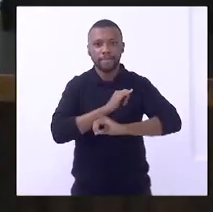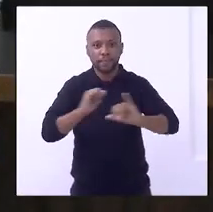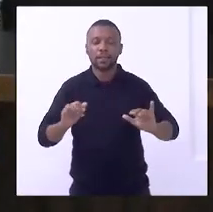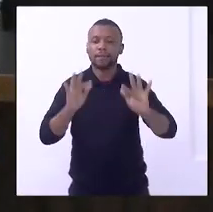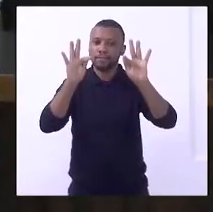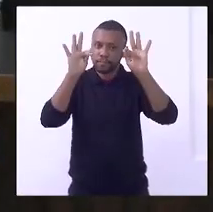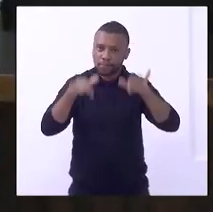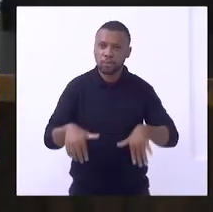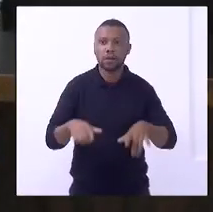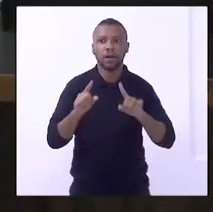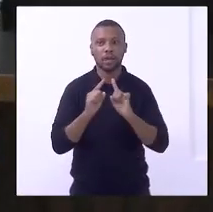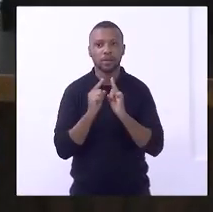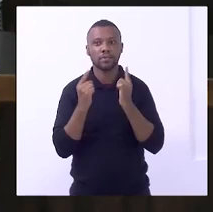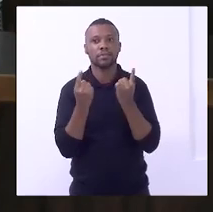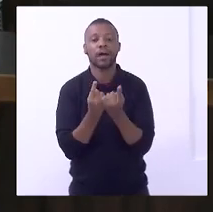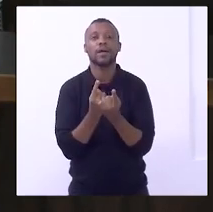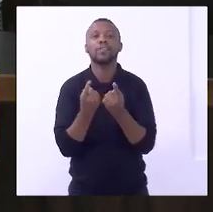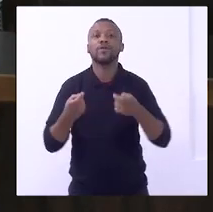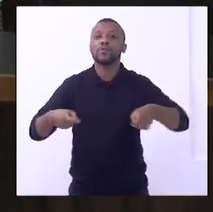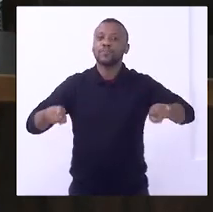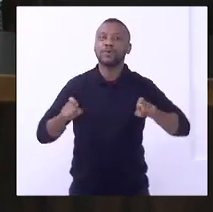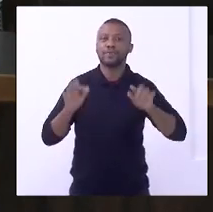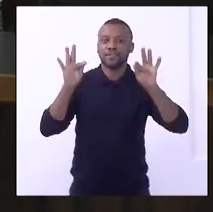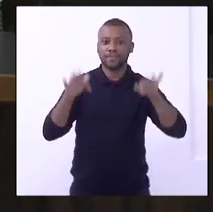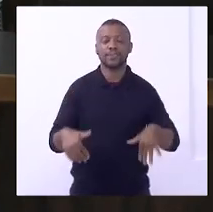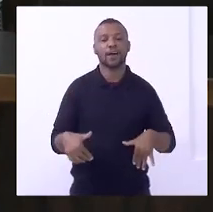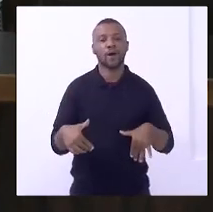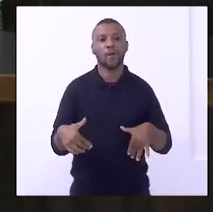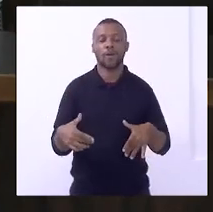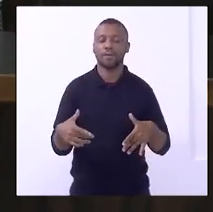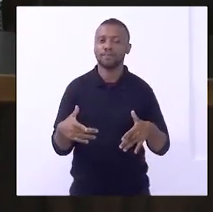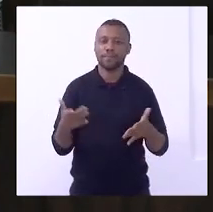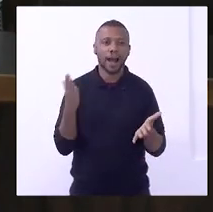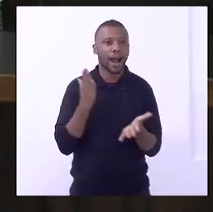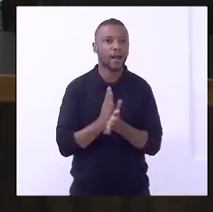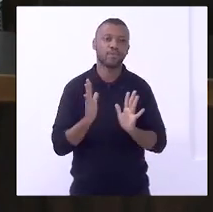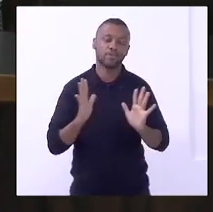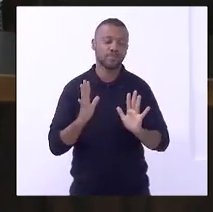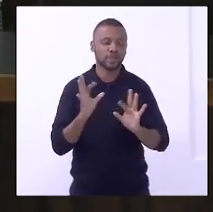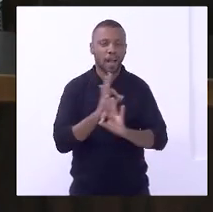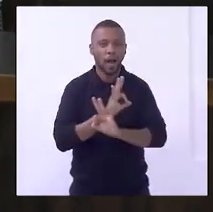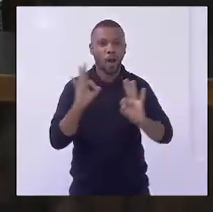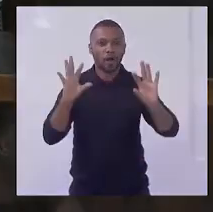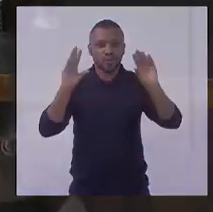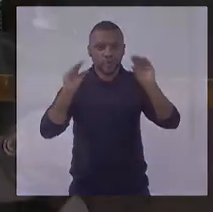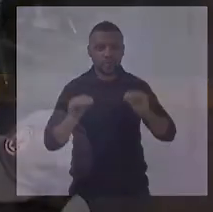encerrada a sessão do expediente final também. Tenham todos uma ótima noite.